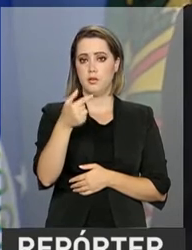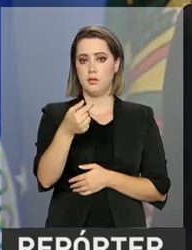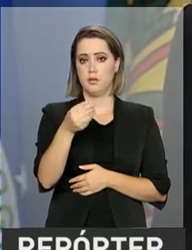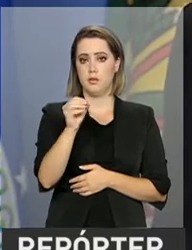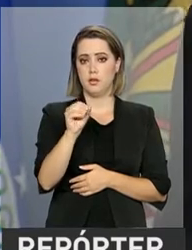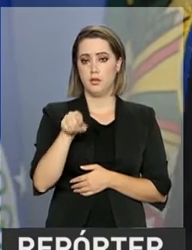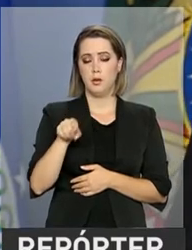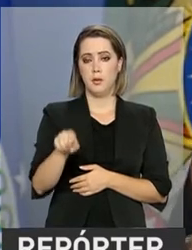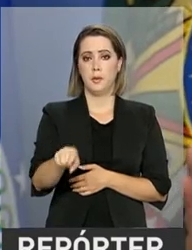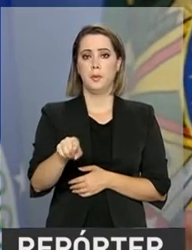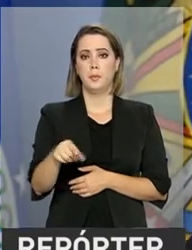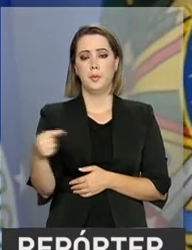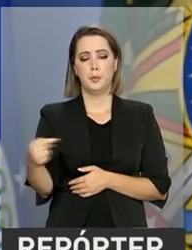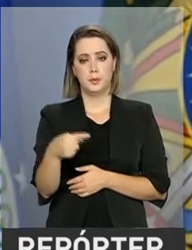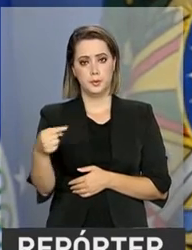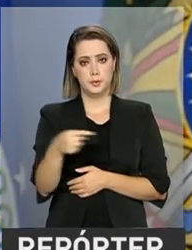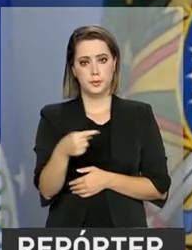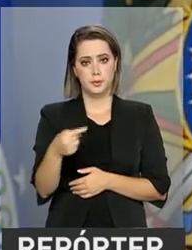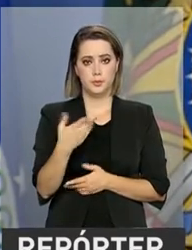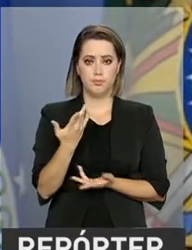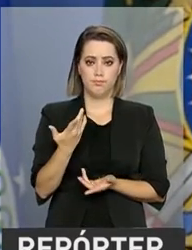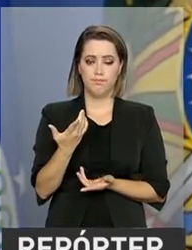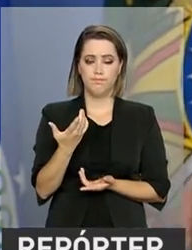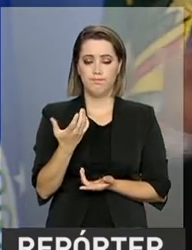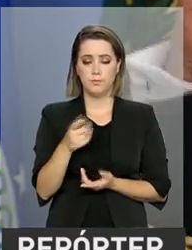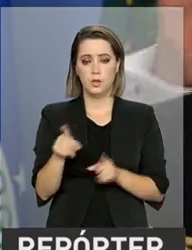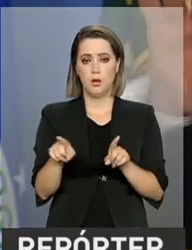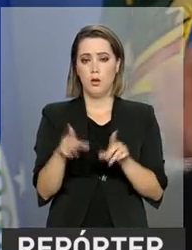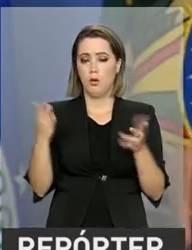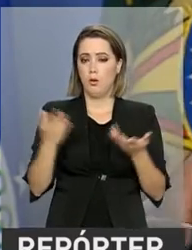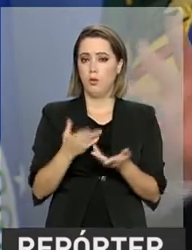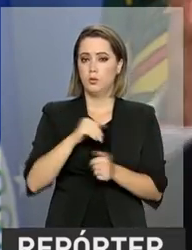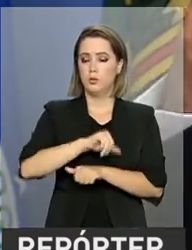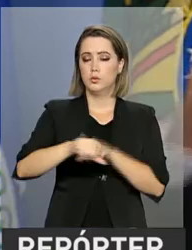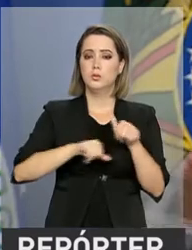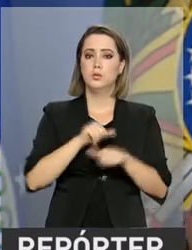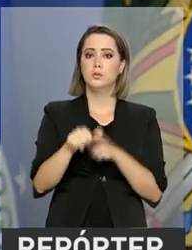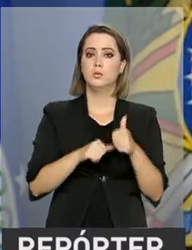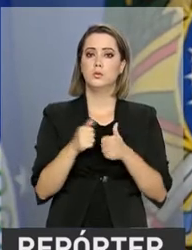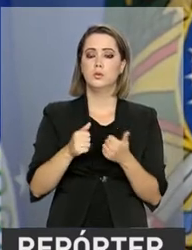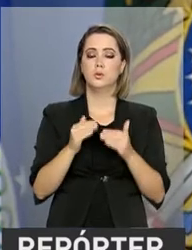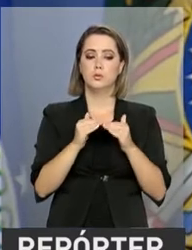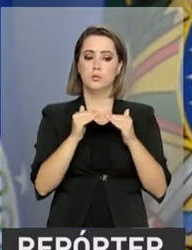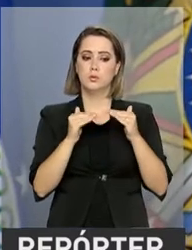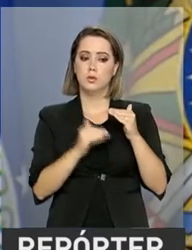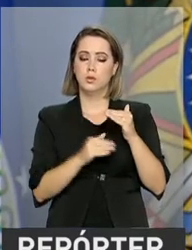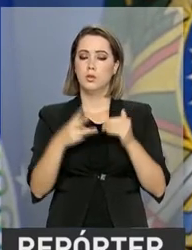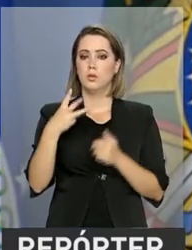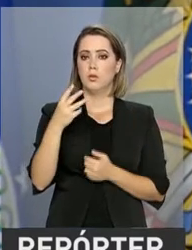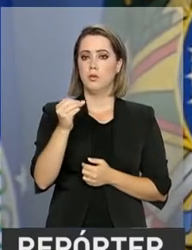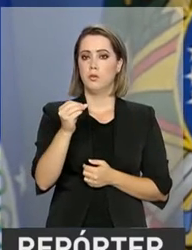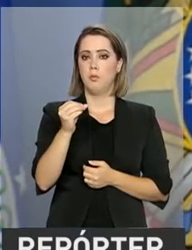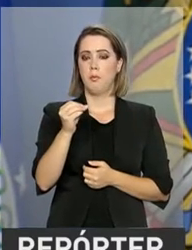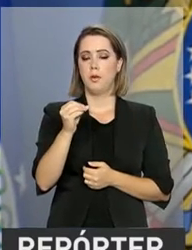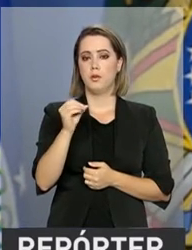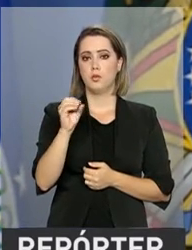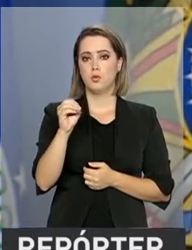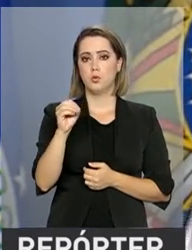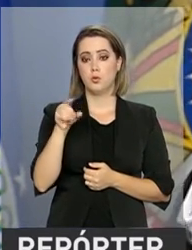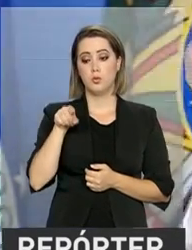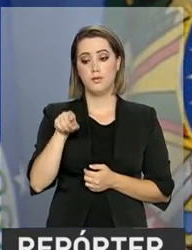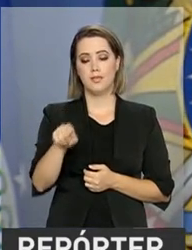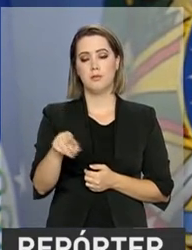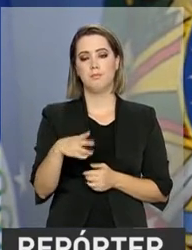o chamado grau de investimento hoje está perto ou abaixo dos 300 pontos